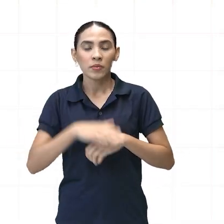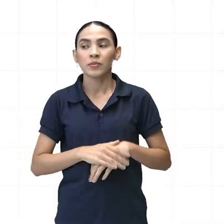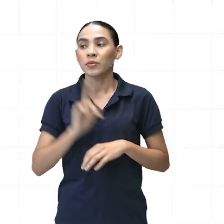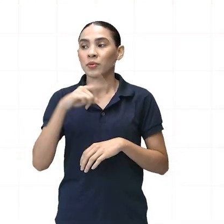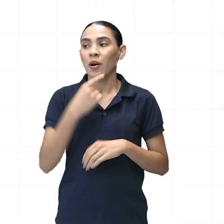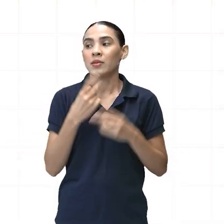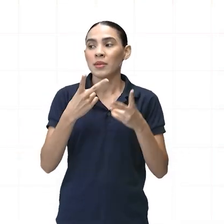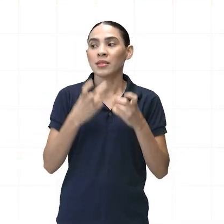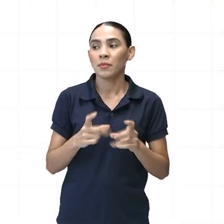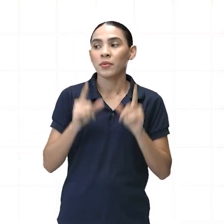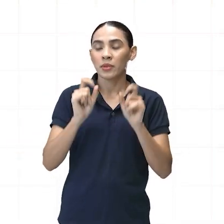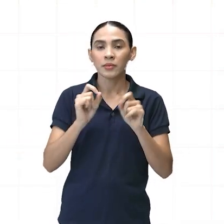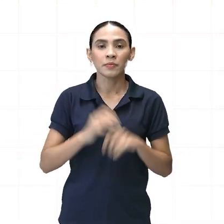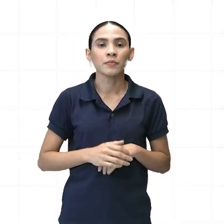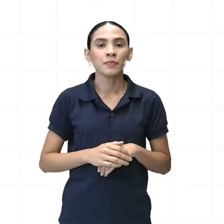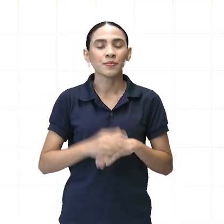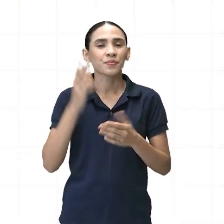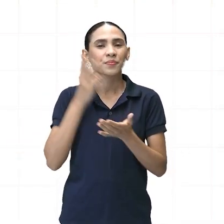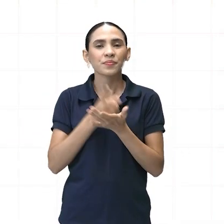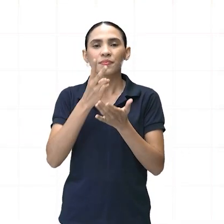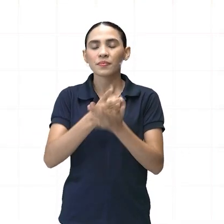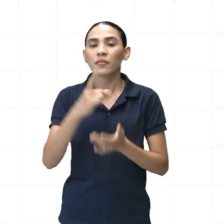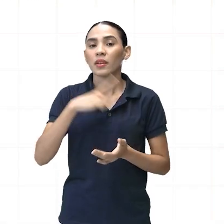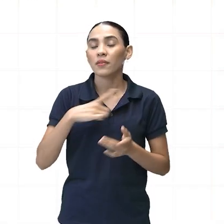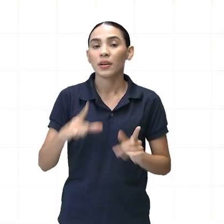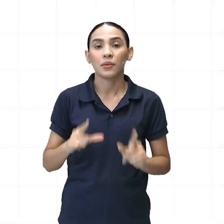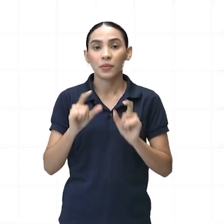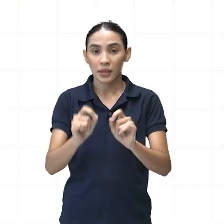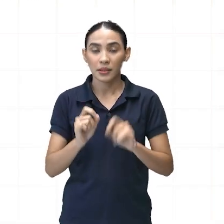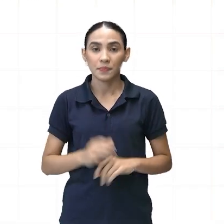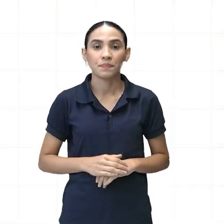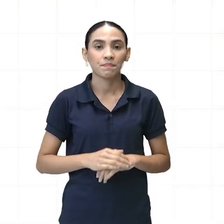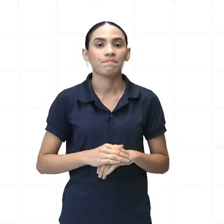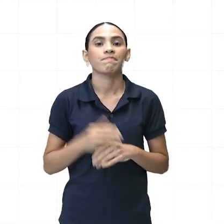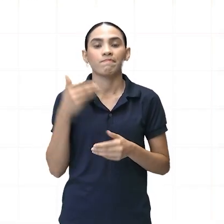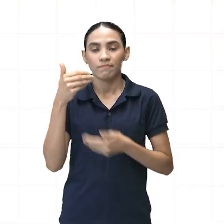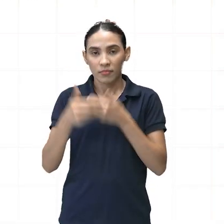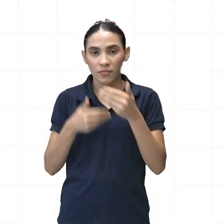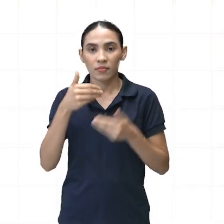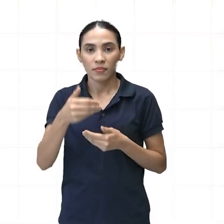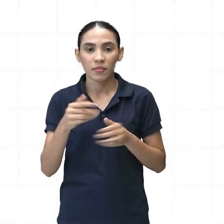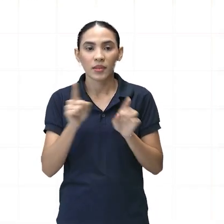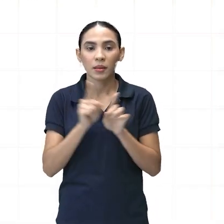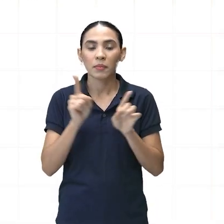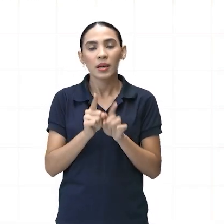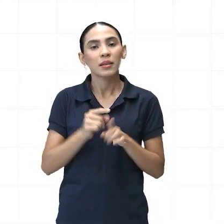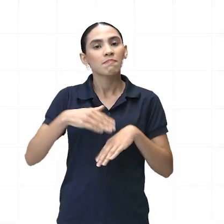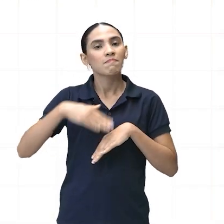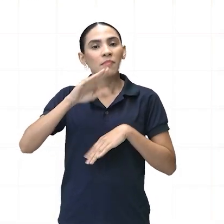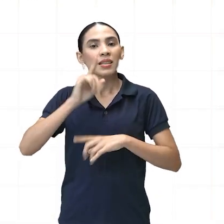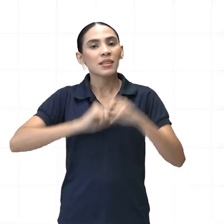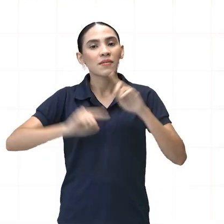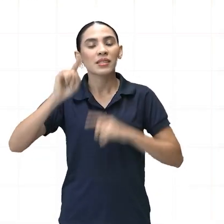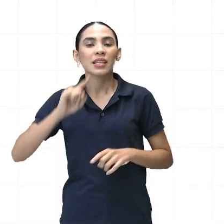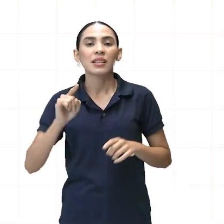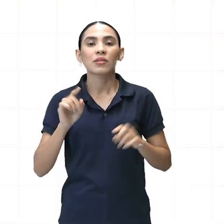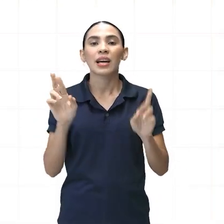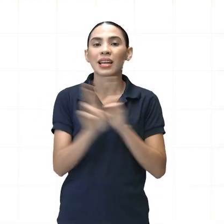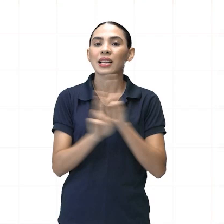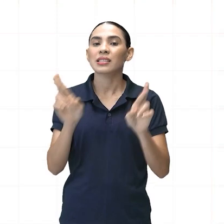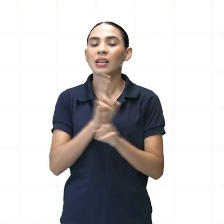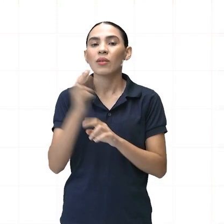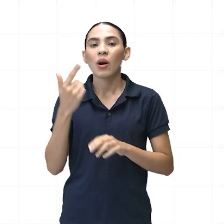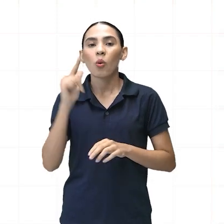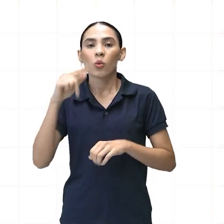a gente observa que eles sempre tiveram ali, né, um desenvolvimento muito mais avançado em relação